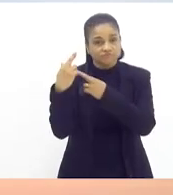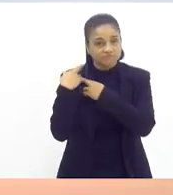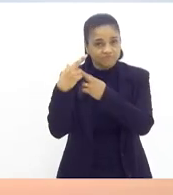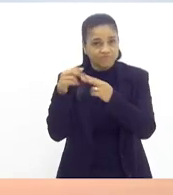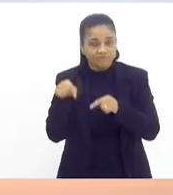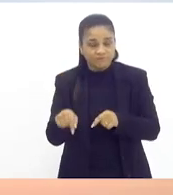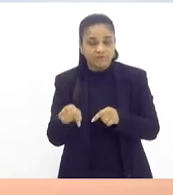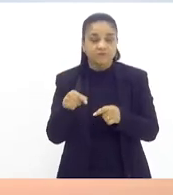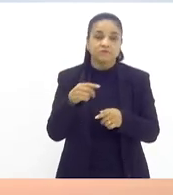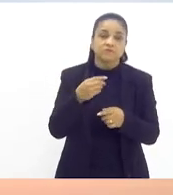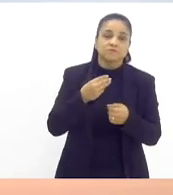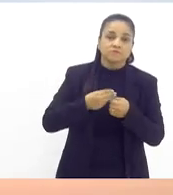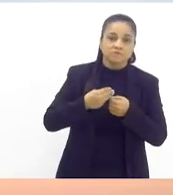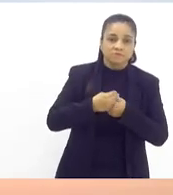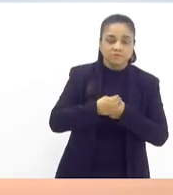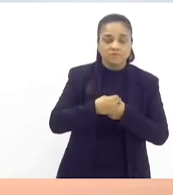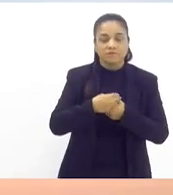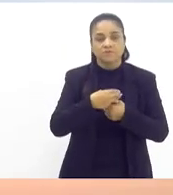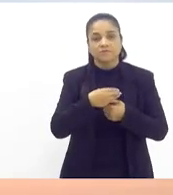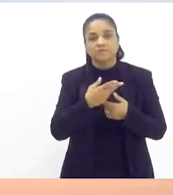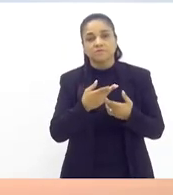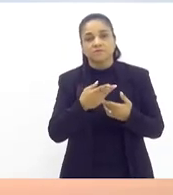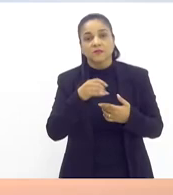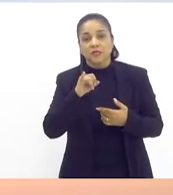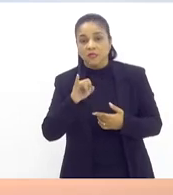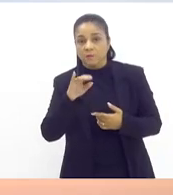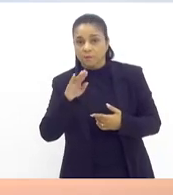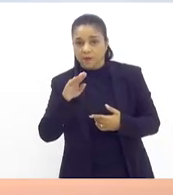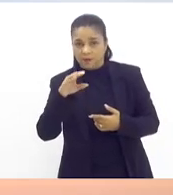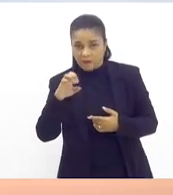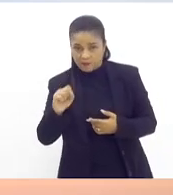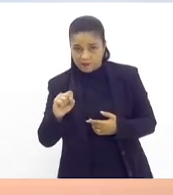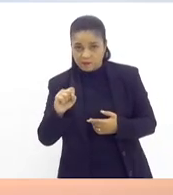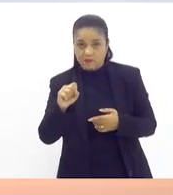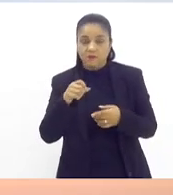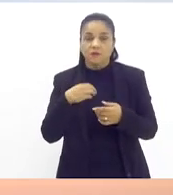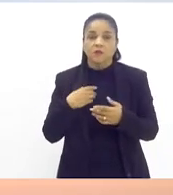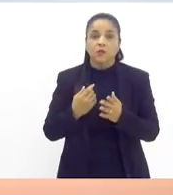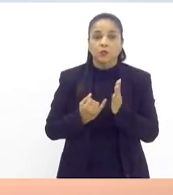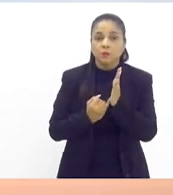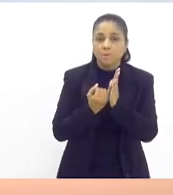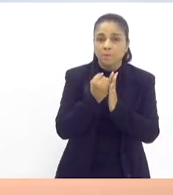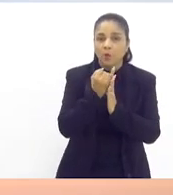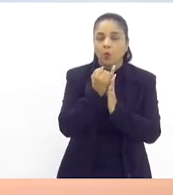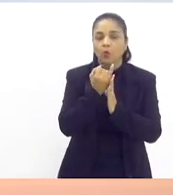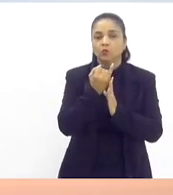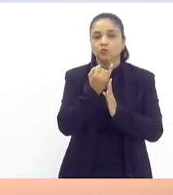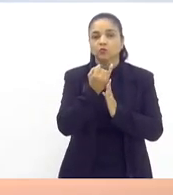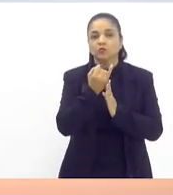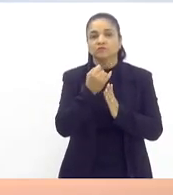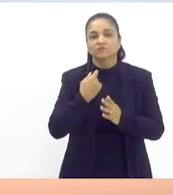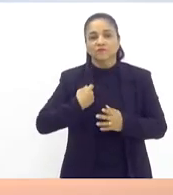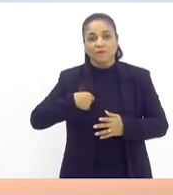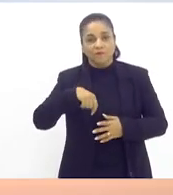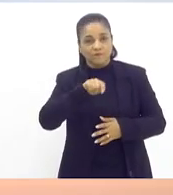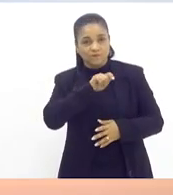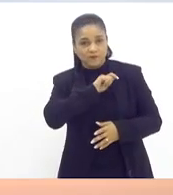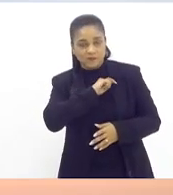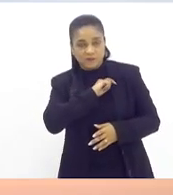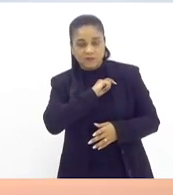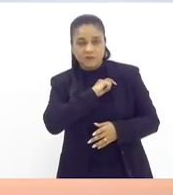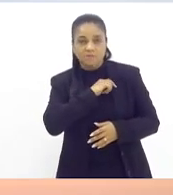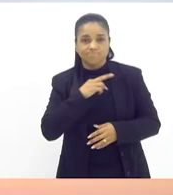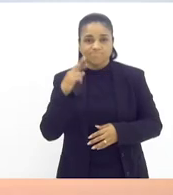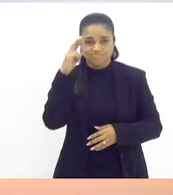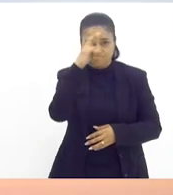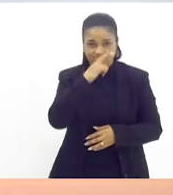que seria o Imposto sobre Bens e Serviços, o IBS, e, além disso, um imposto seletivo de natureza extrafiscal, que